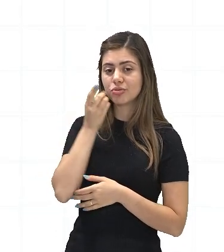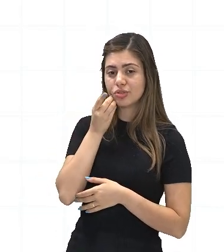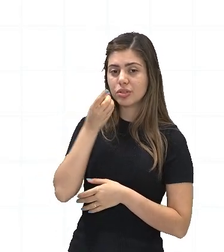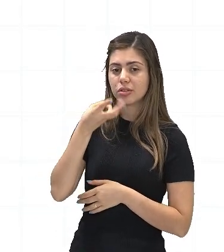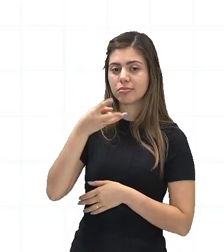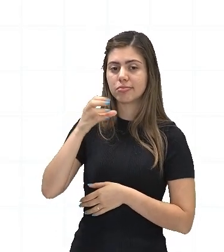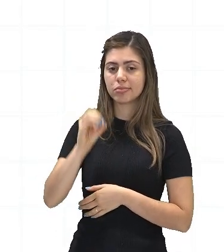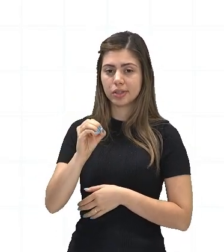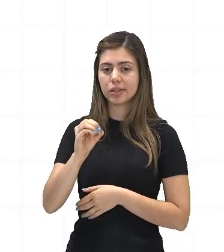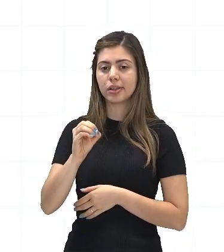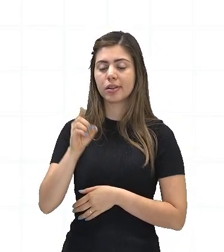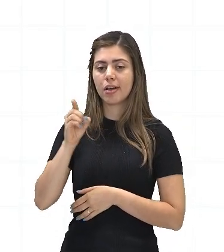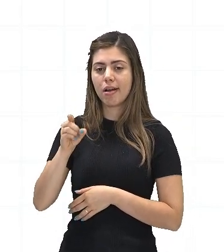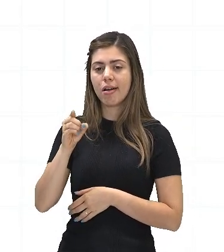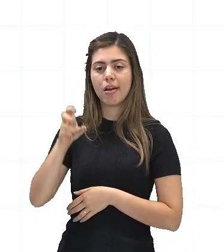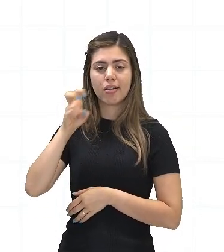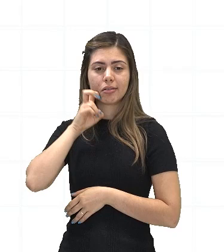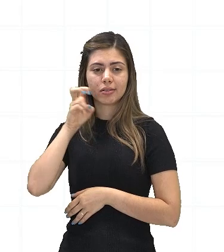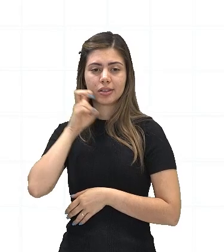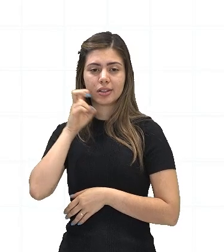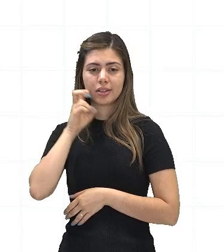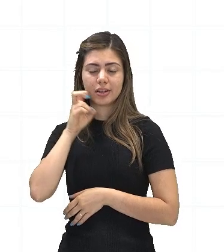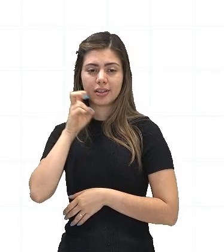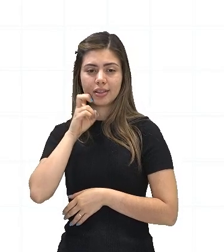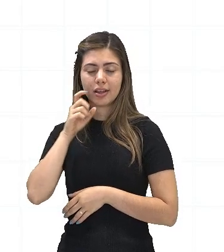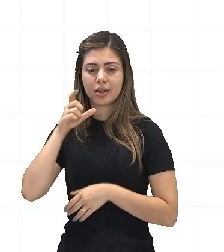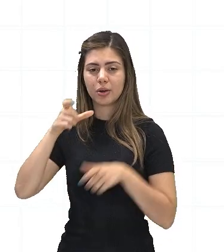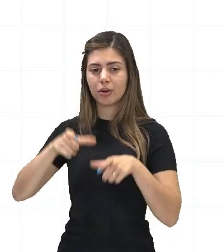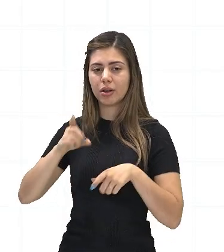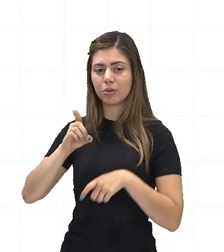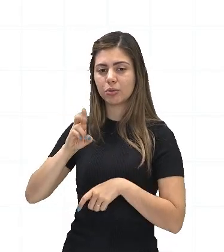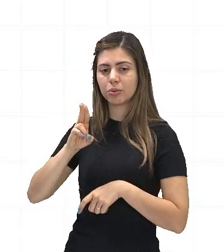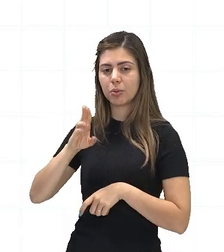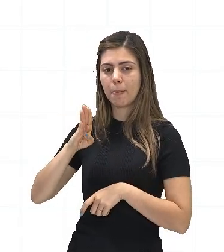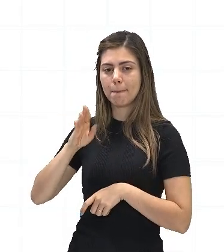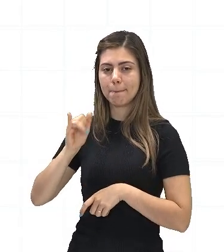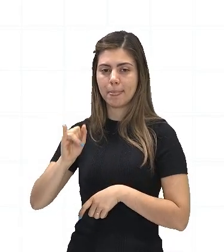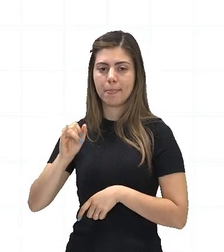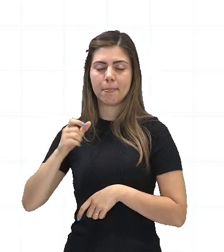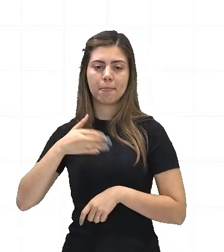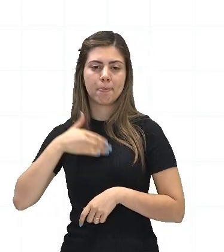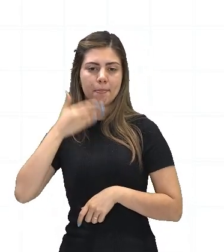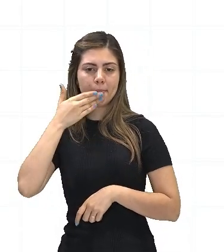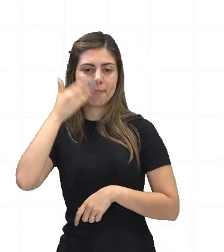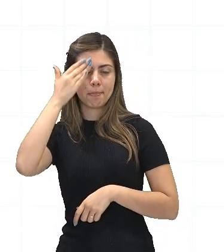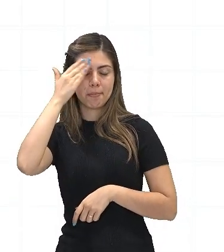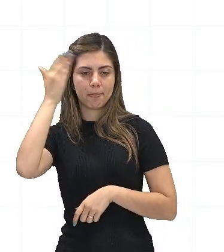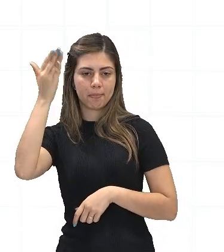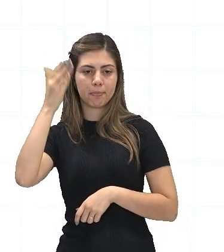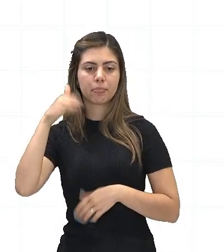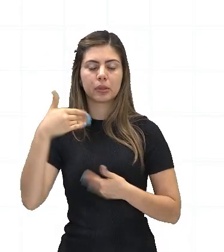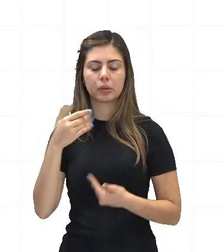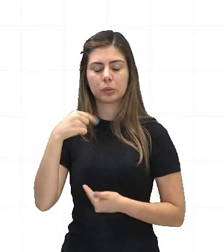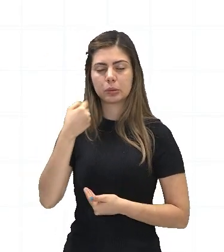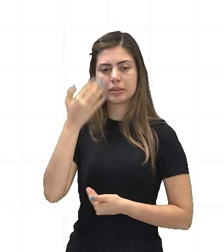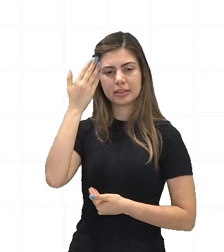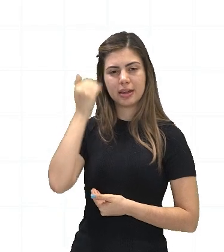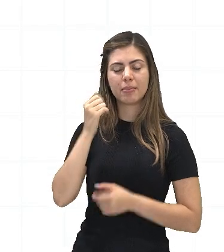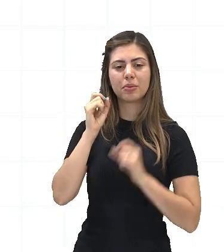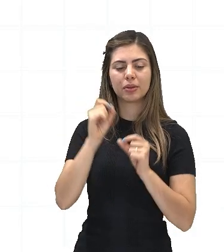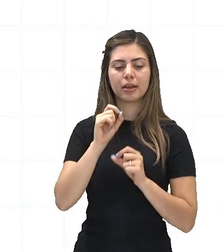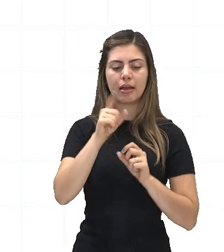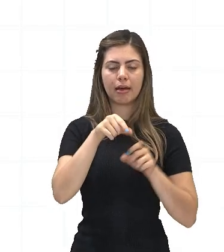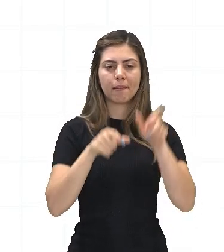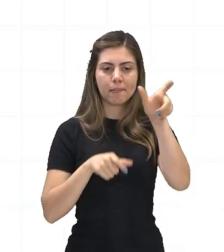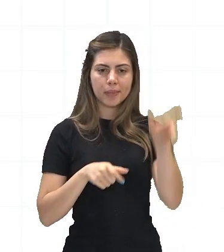Emirados Árabes Unidos. Olhem aí. Então, já sabemos, né, que o sujeito é a Conferência das Nações Unidas sobre